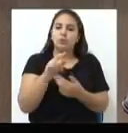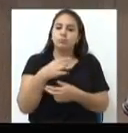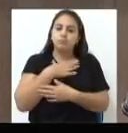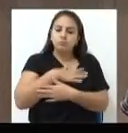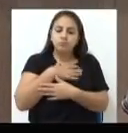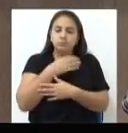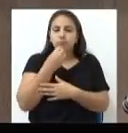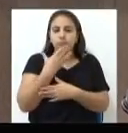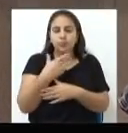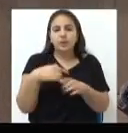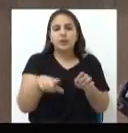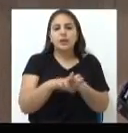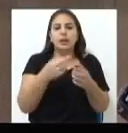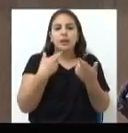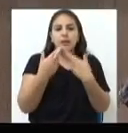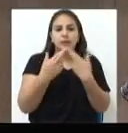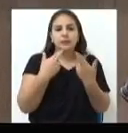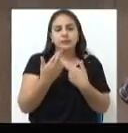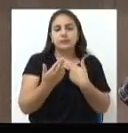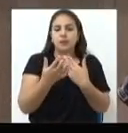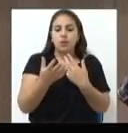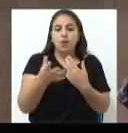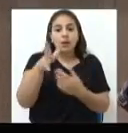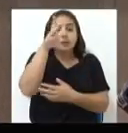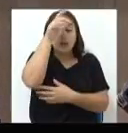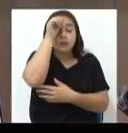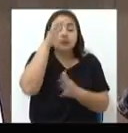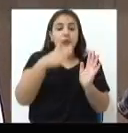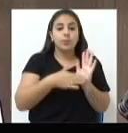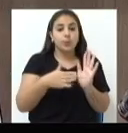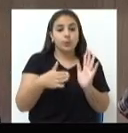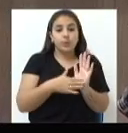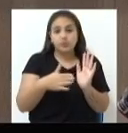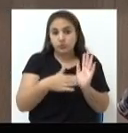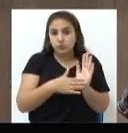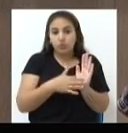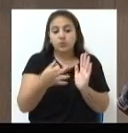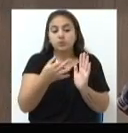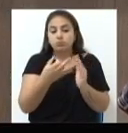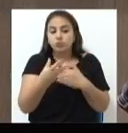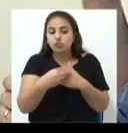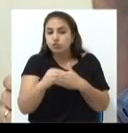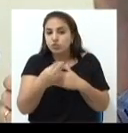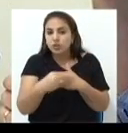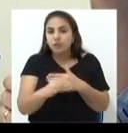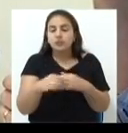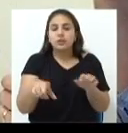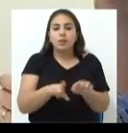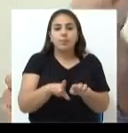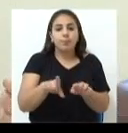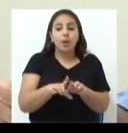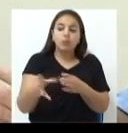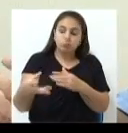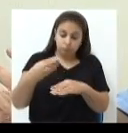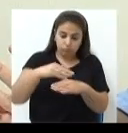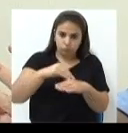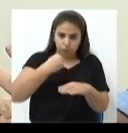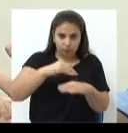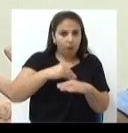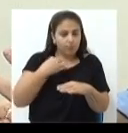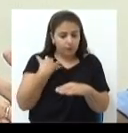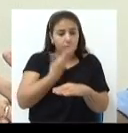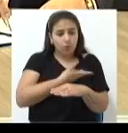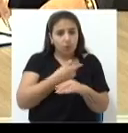satisfatórias no sentido de receber e analisar proposições, indicações, e até mesmo receber, como tivemos aqui,